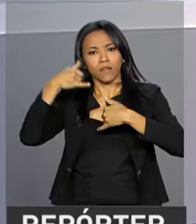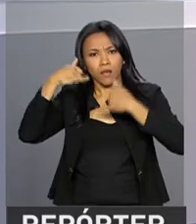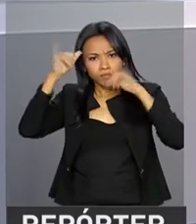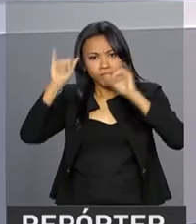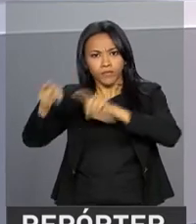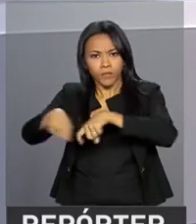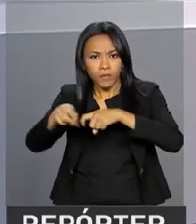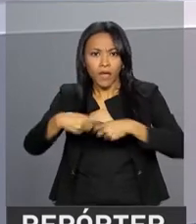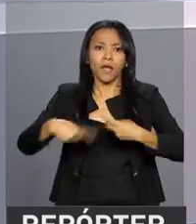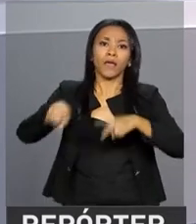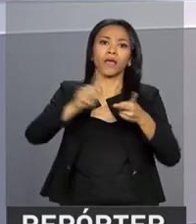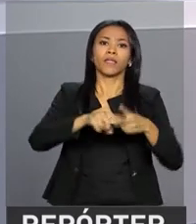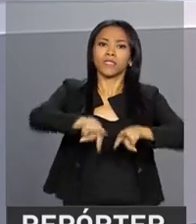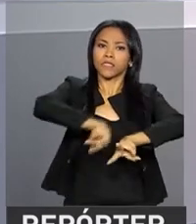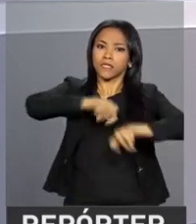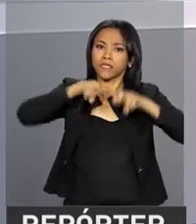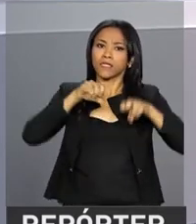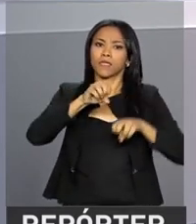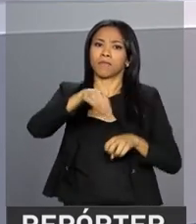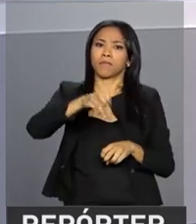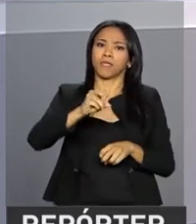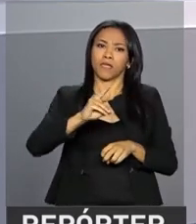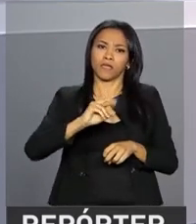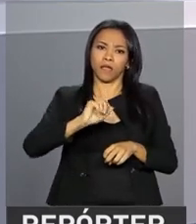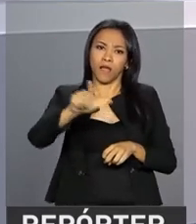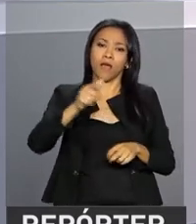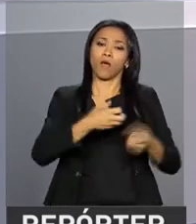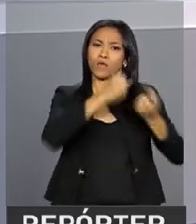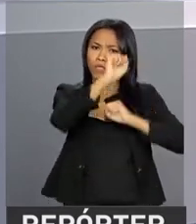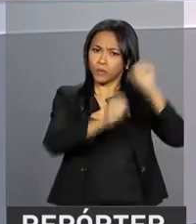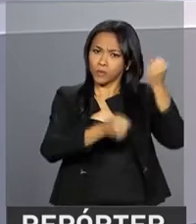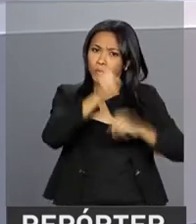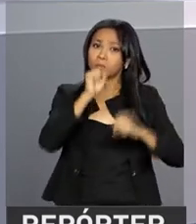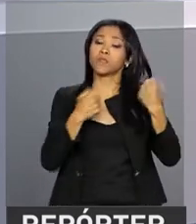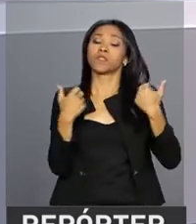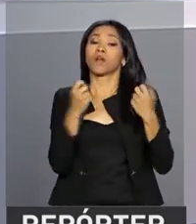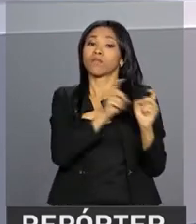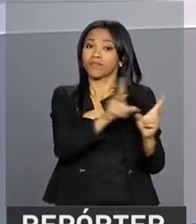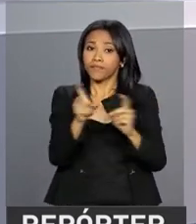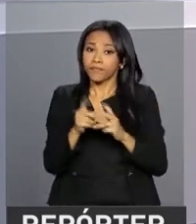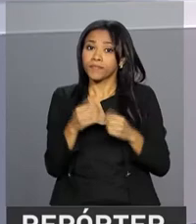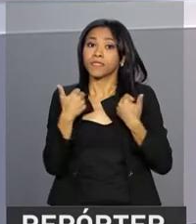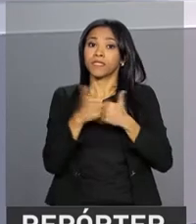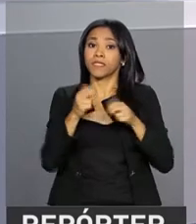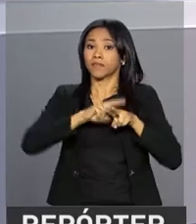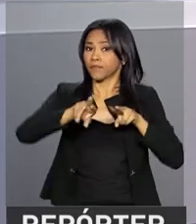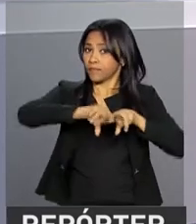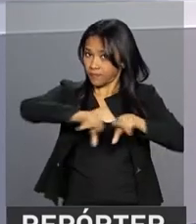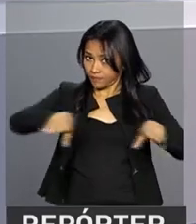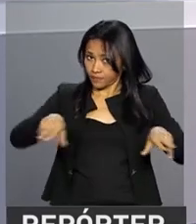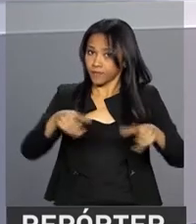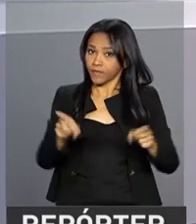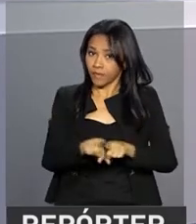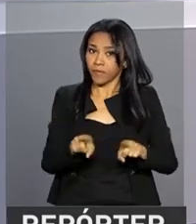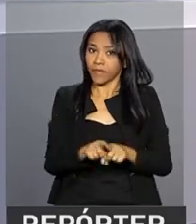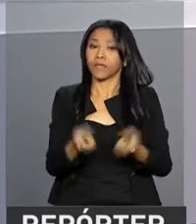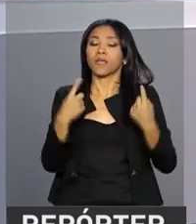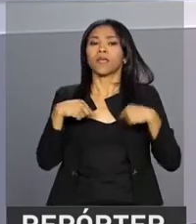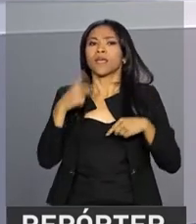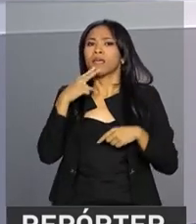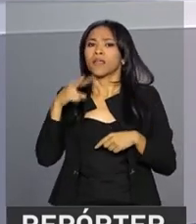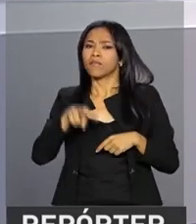extração mineral indústria de transformação comércio e transportes o monitor da fgv estima mensalmente o